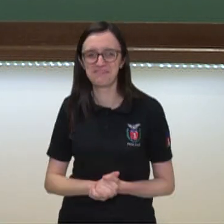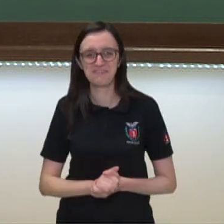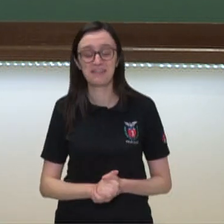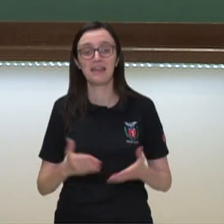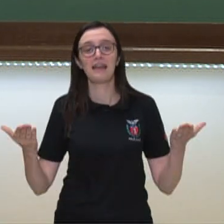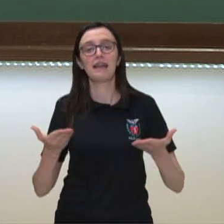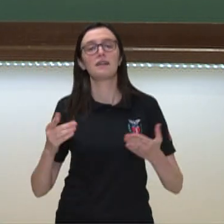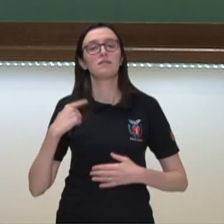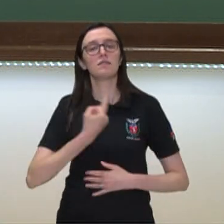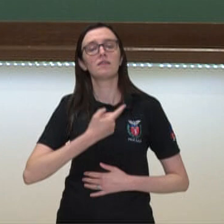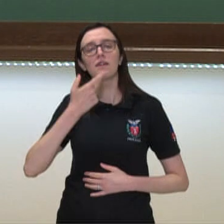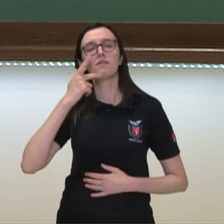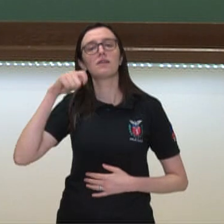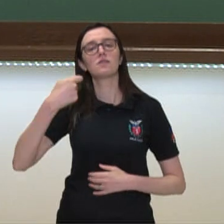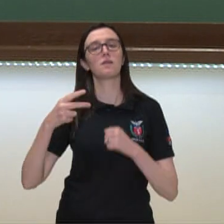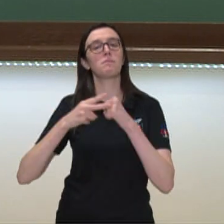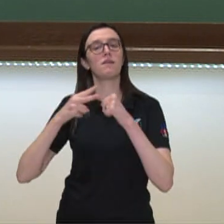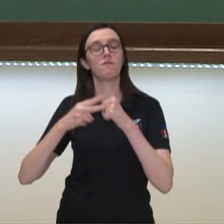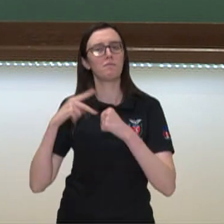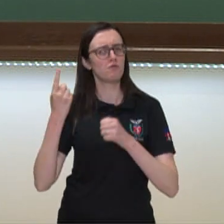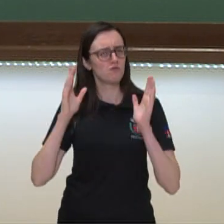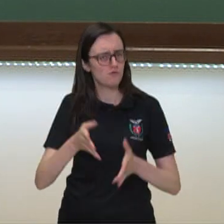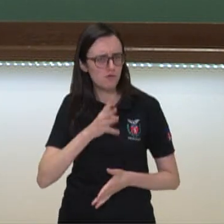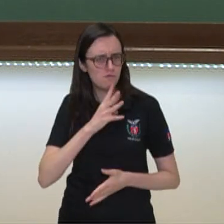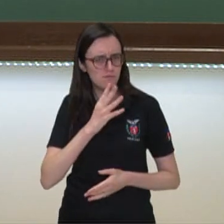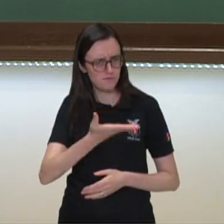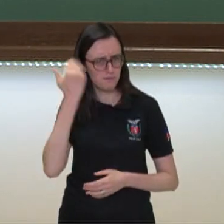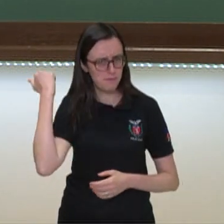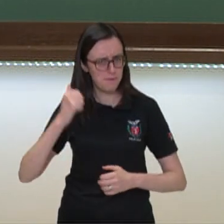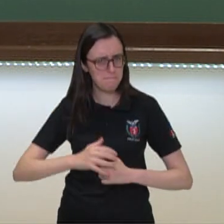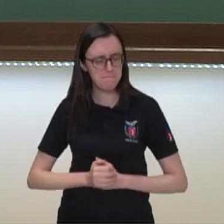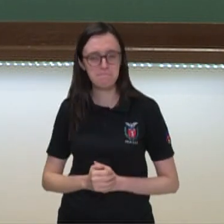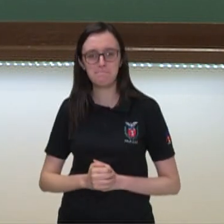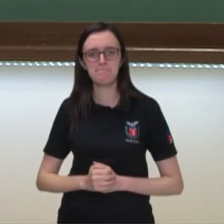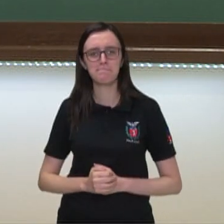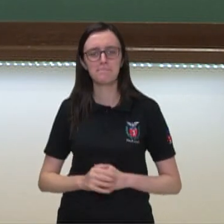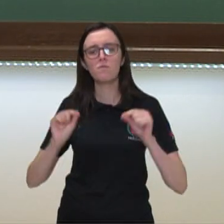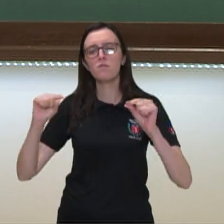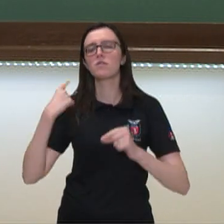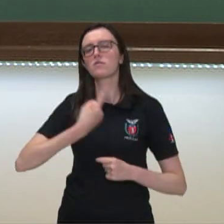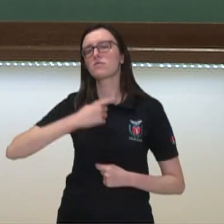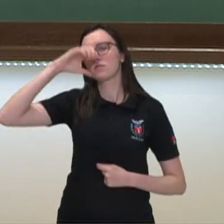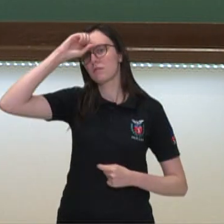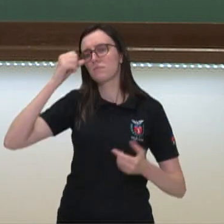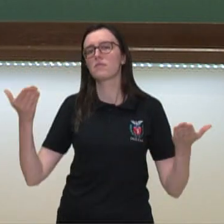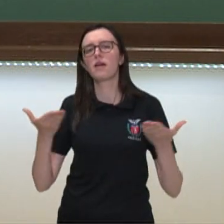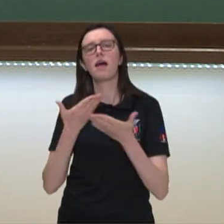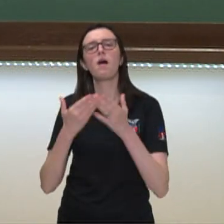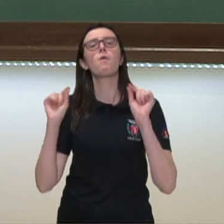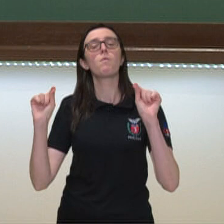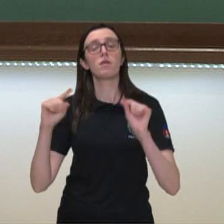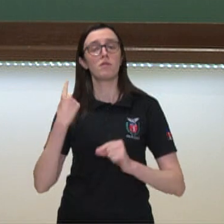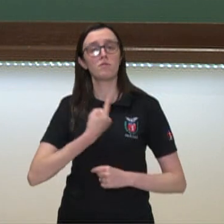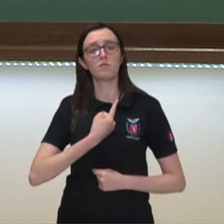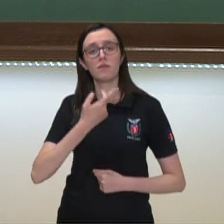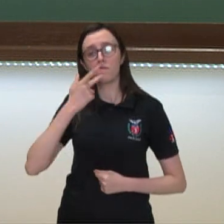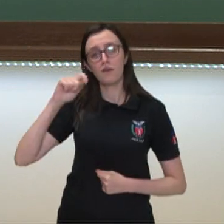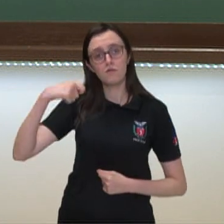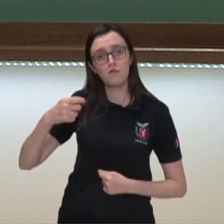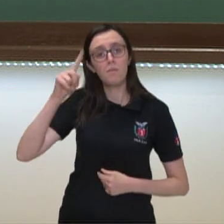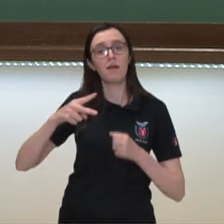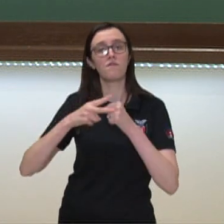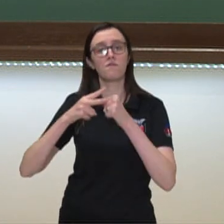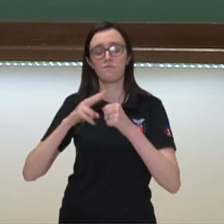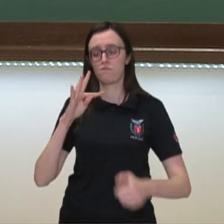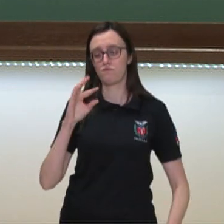Vamos falar de um verbinho bem conhecido, vamos lá? O que aprenderemos nessa aula? Vamos falar do verbo to be